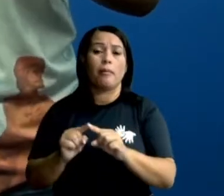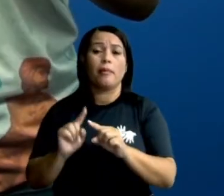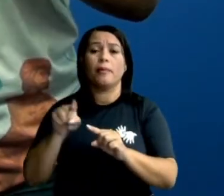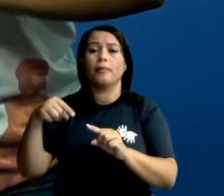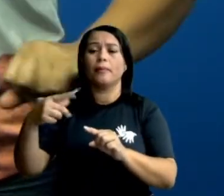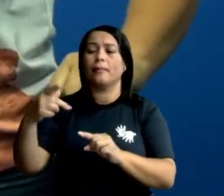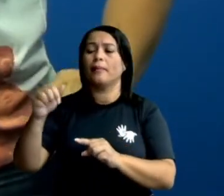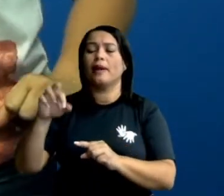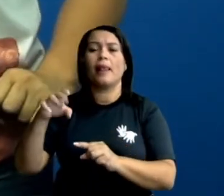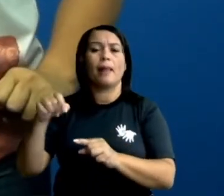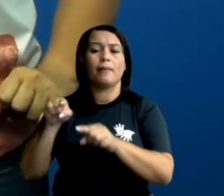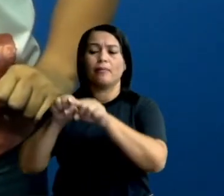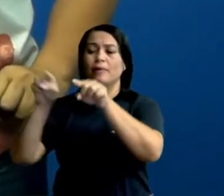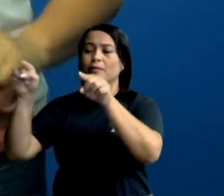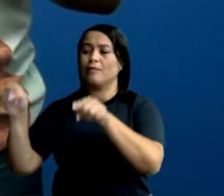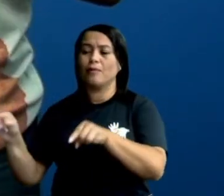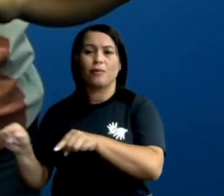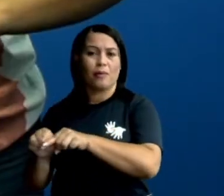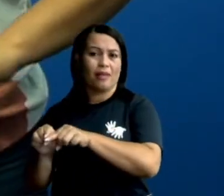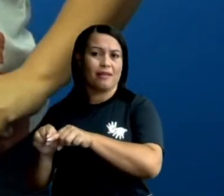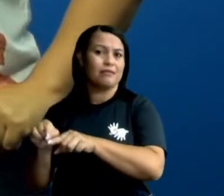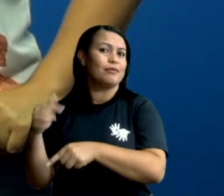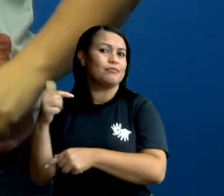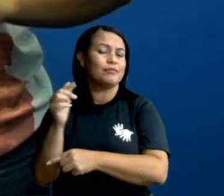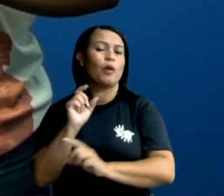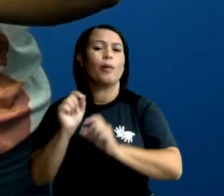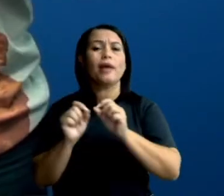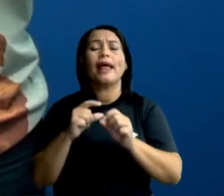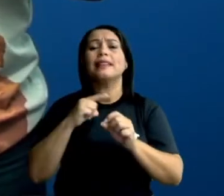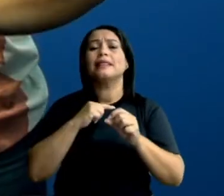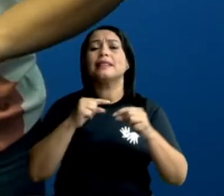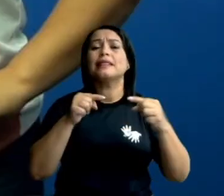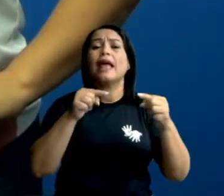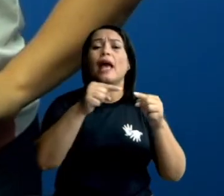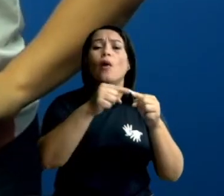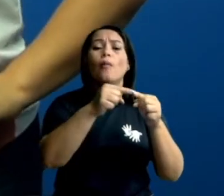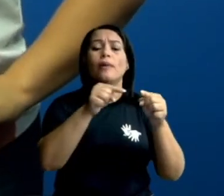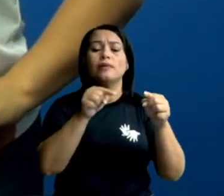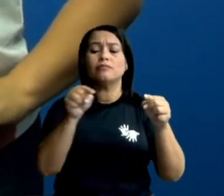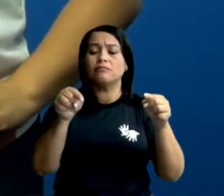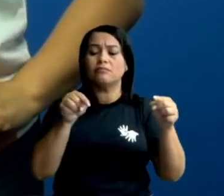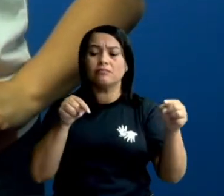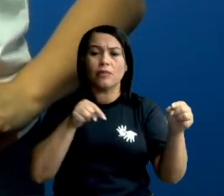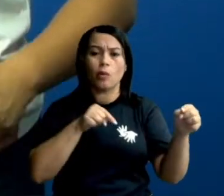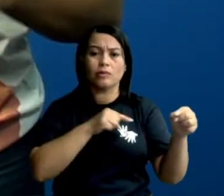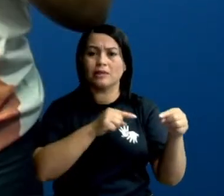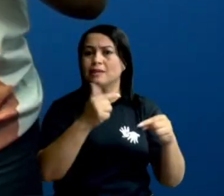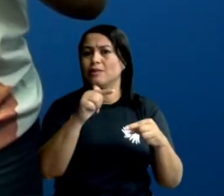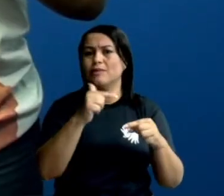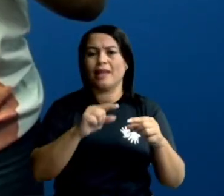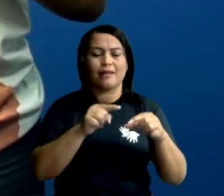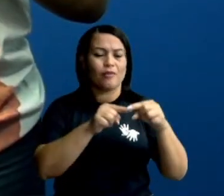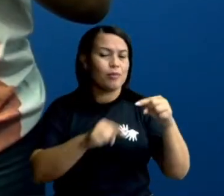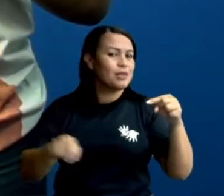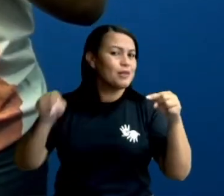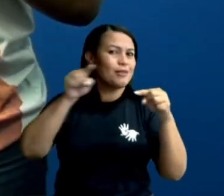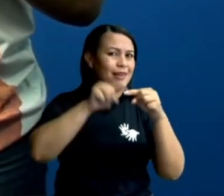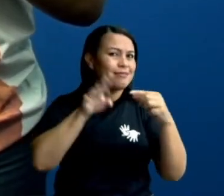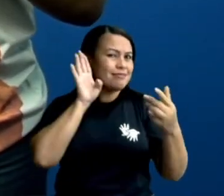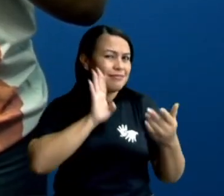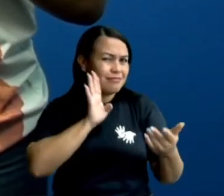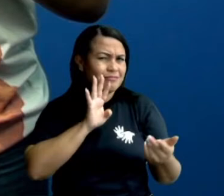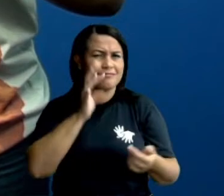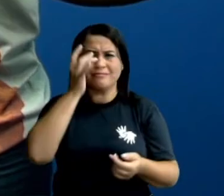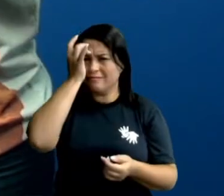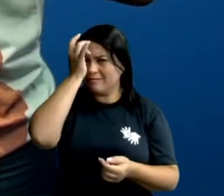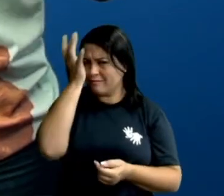e não tem forma circular, eles são chamados de sólidos pontudos, tá certo? Não é legal? Não